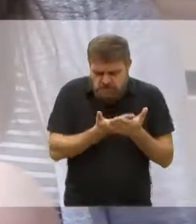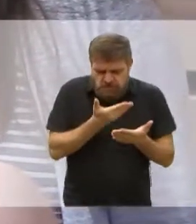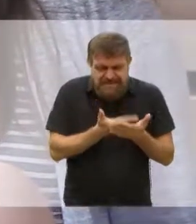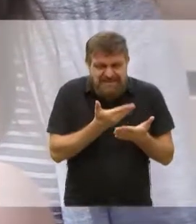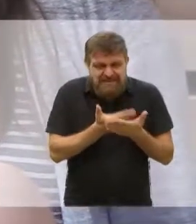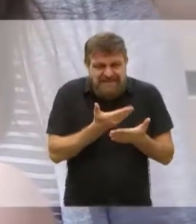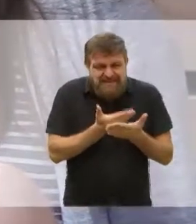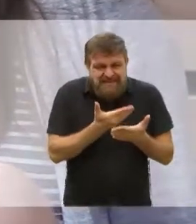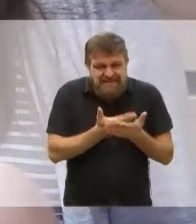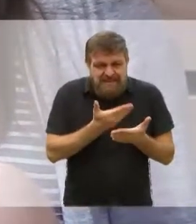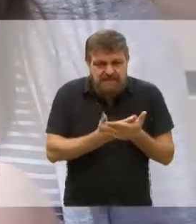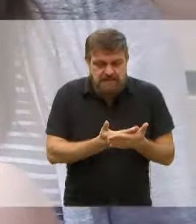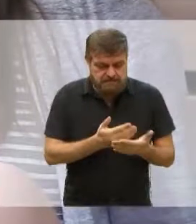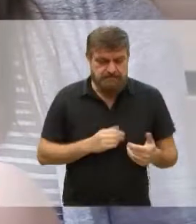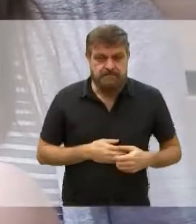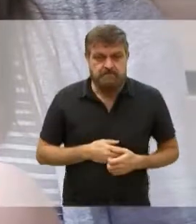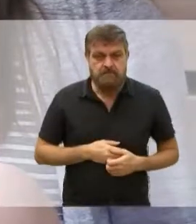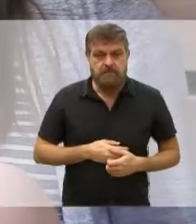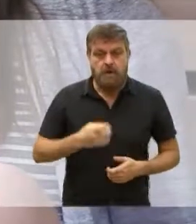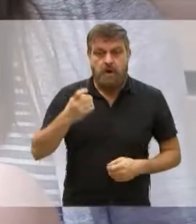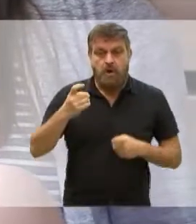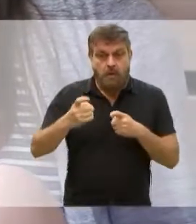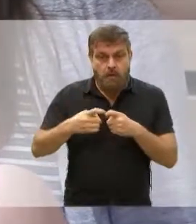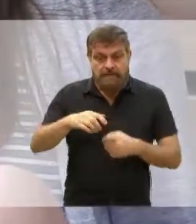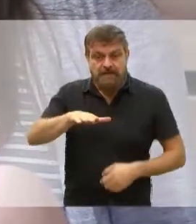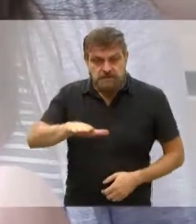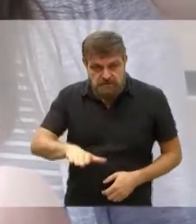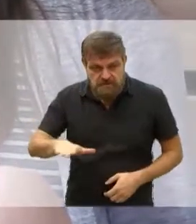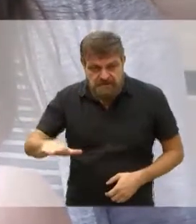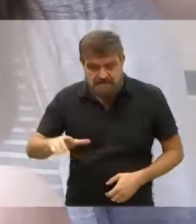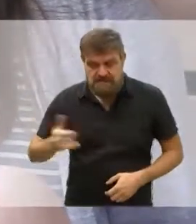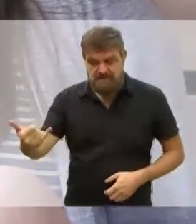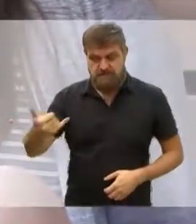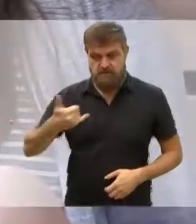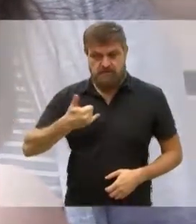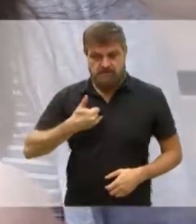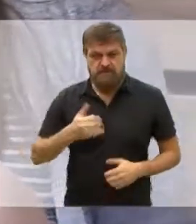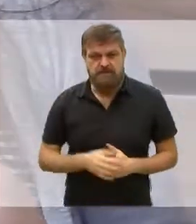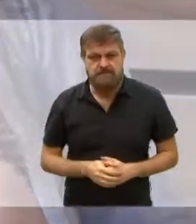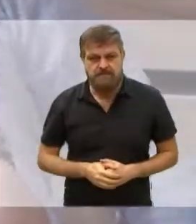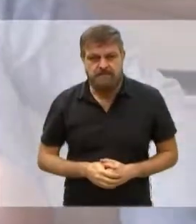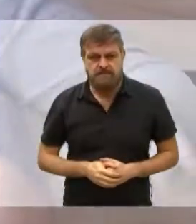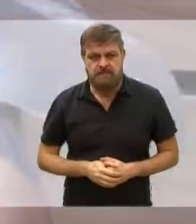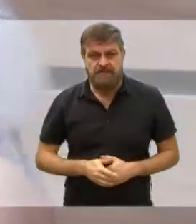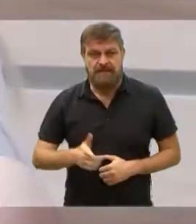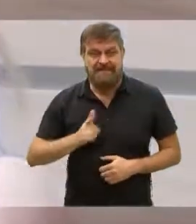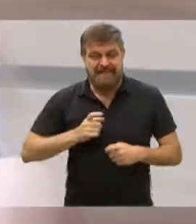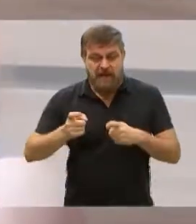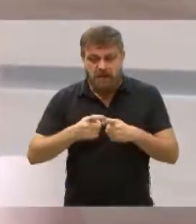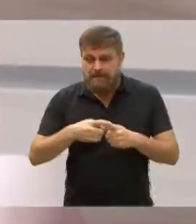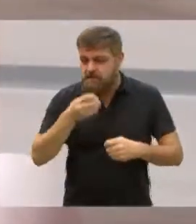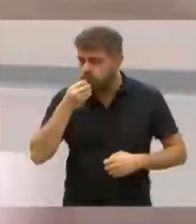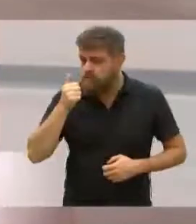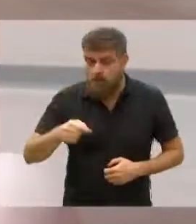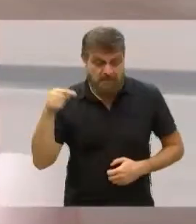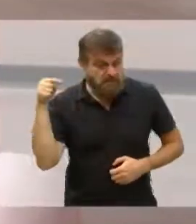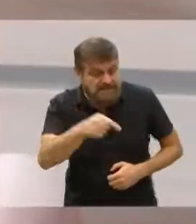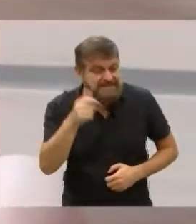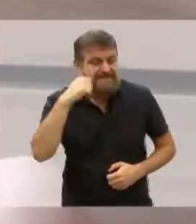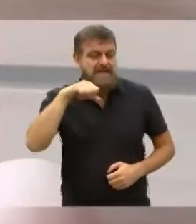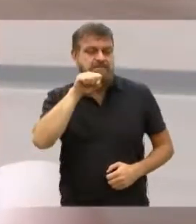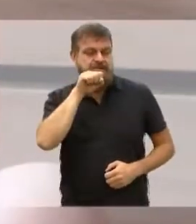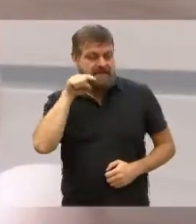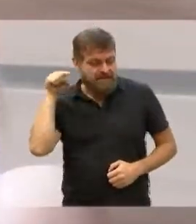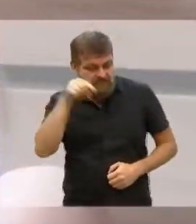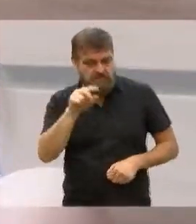comecei a estudar. E aí, assim, o pediatra falou uma coisa que eu carrego até hoje, ele disse: tenha um bom médico e seja